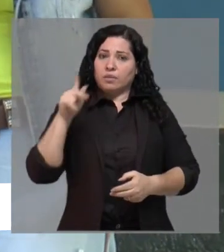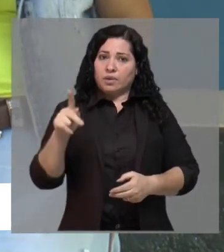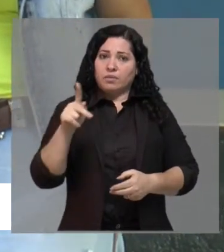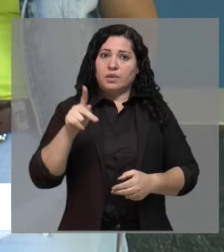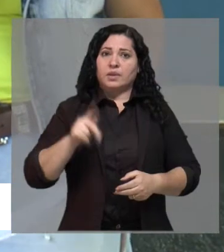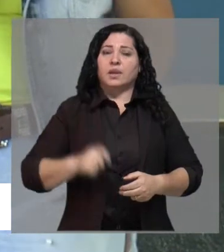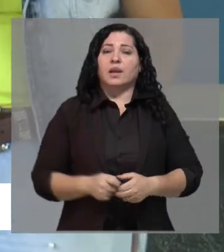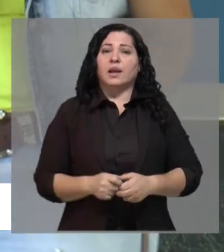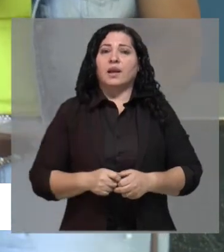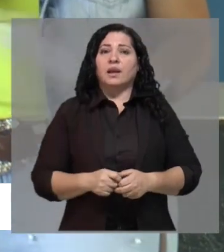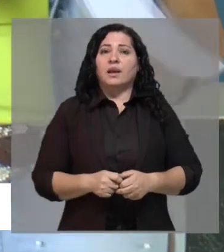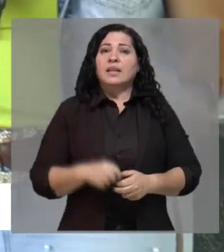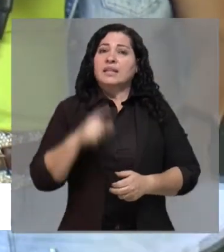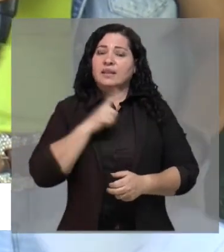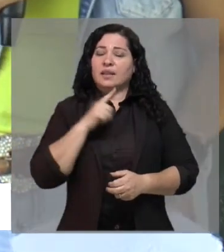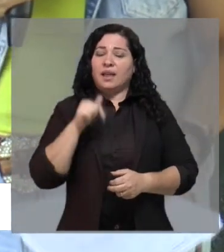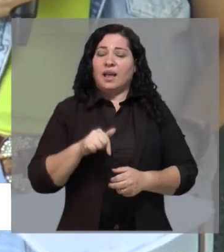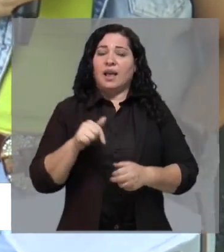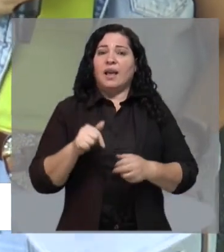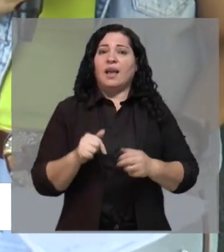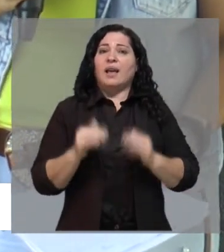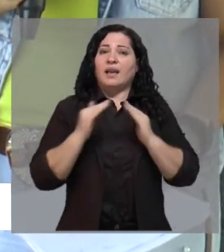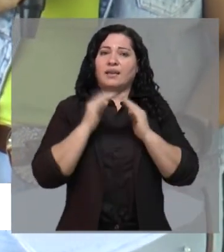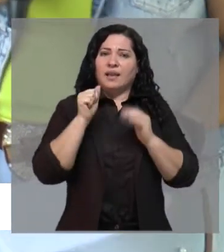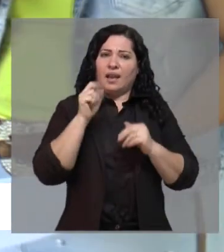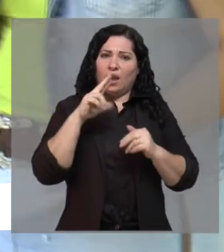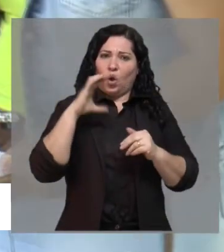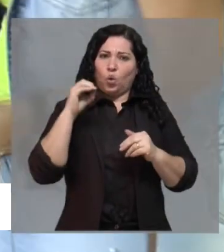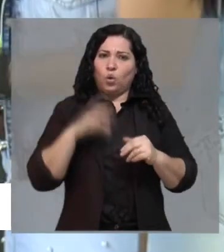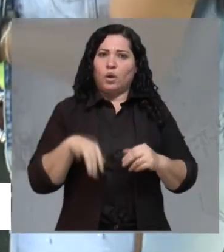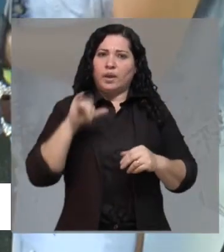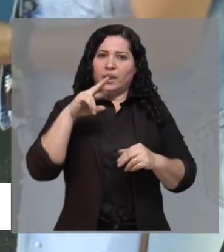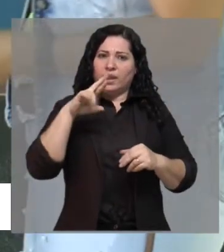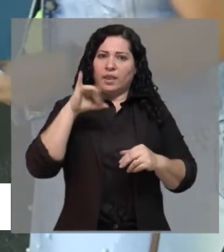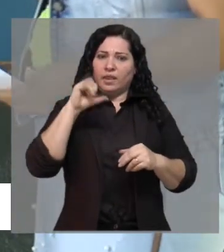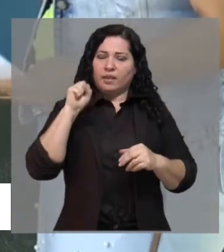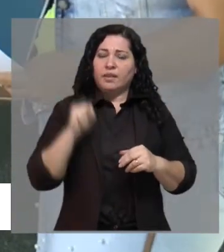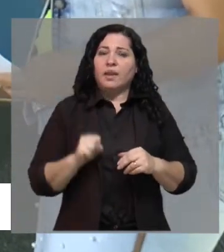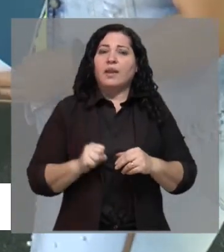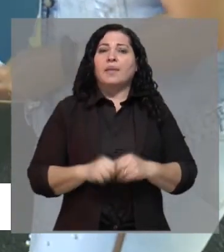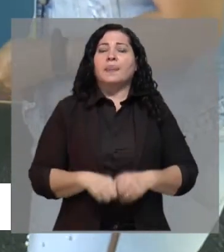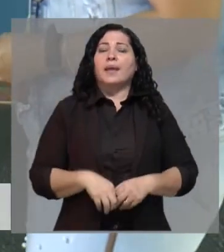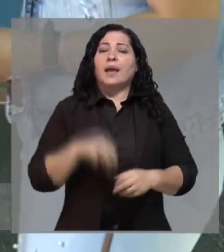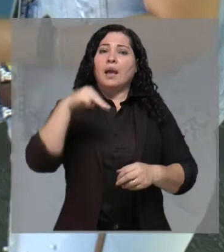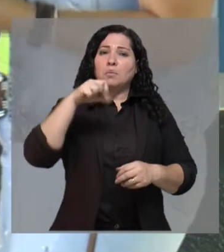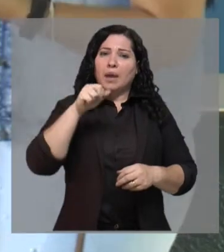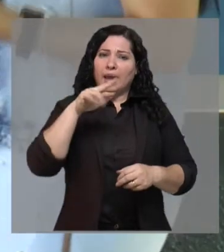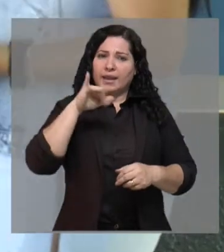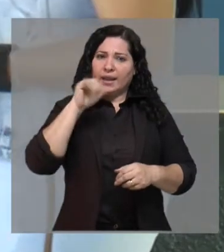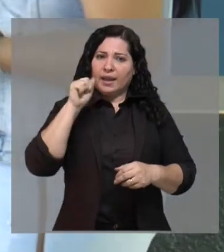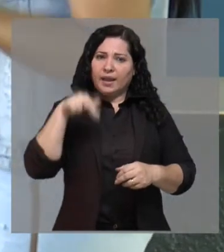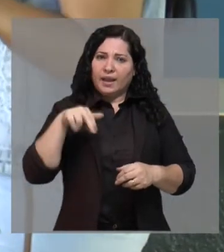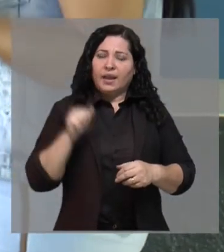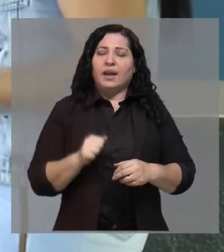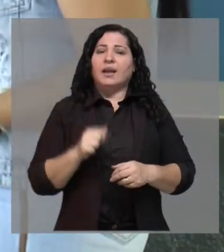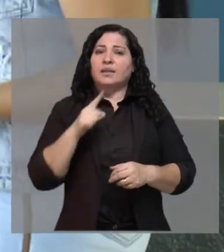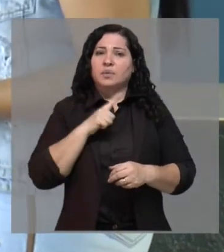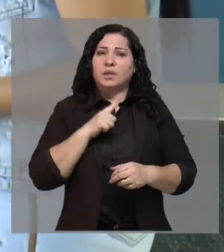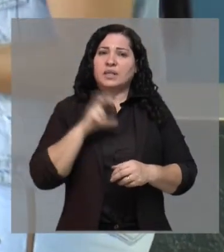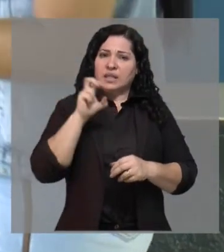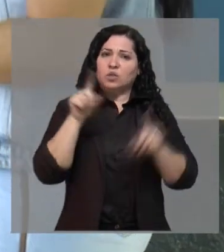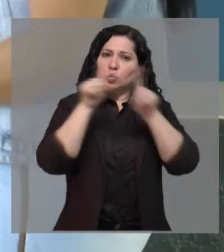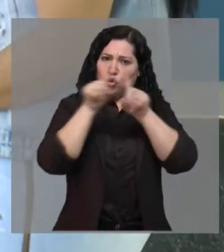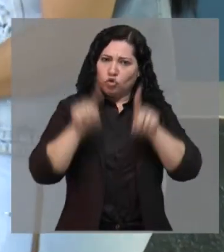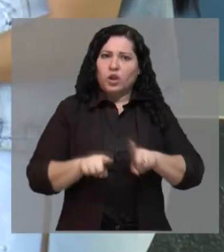Frente Parlamentar. Nós estivemos ali na Casa Arco-Íris e eu quero falar um pouquinho com a Mariana. Mariana, a Casa Arco-Íris